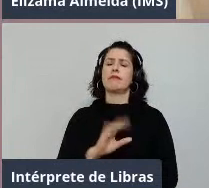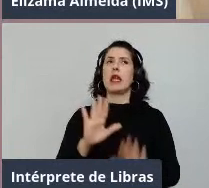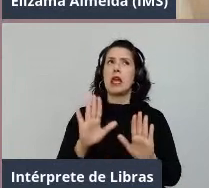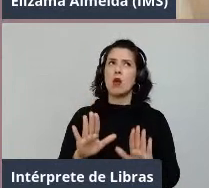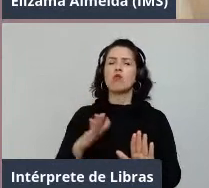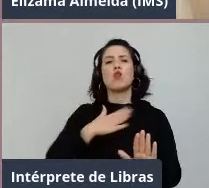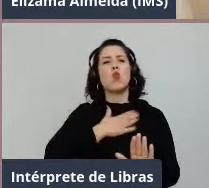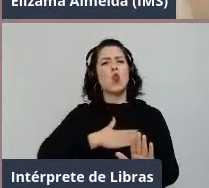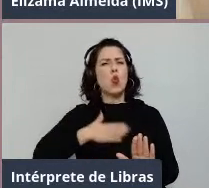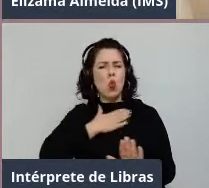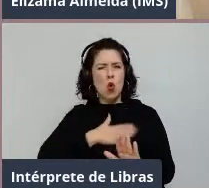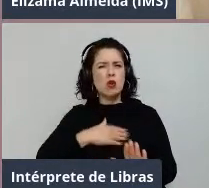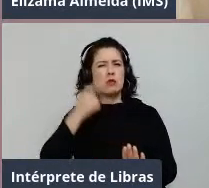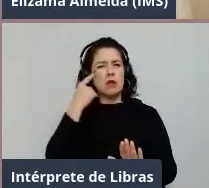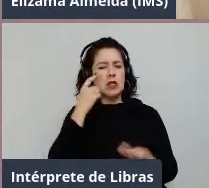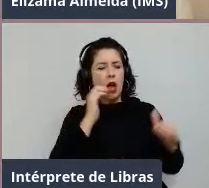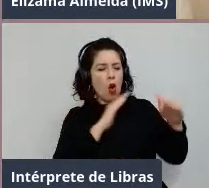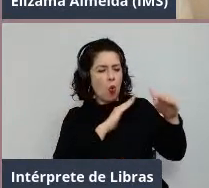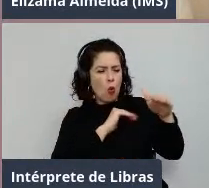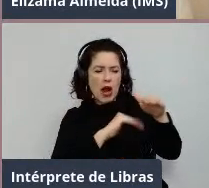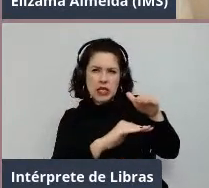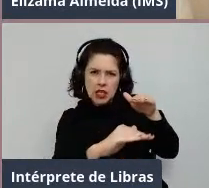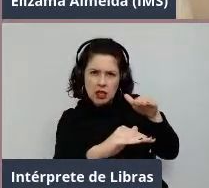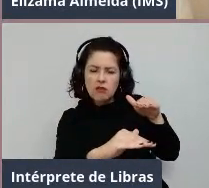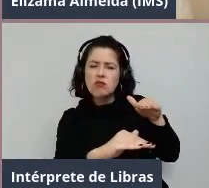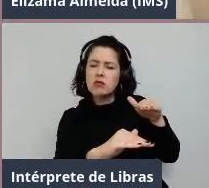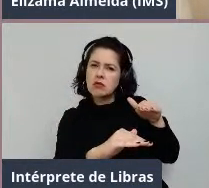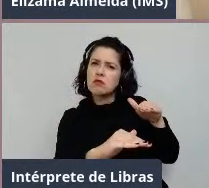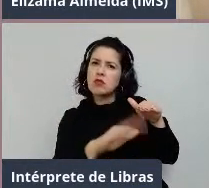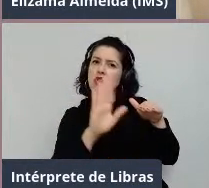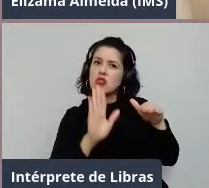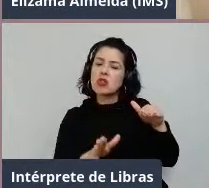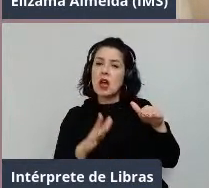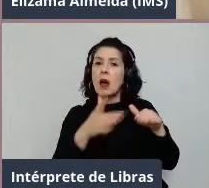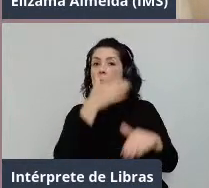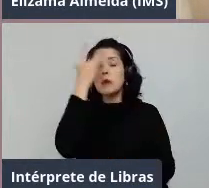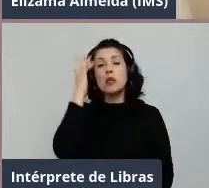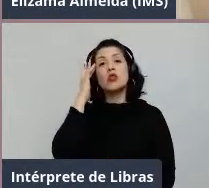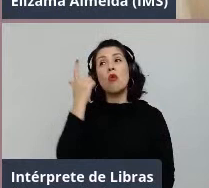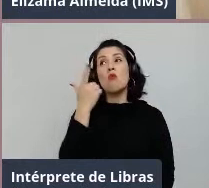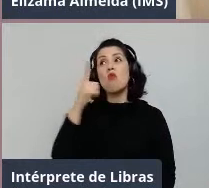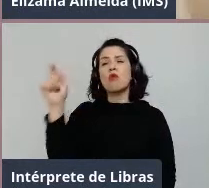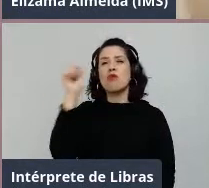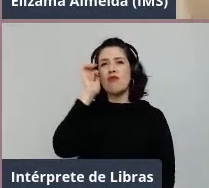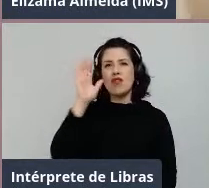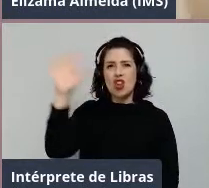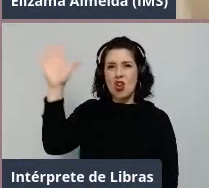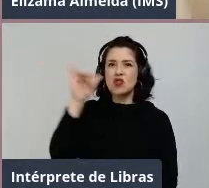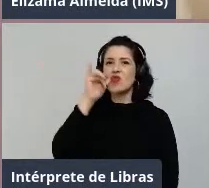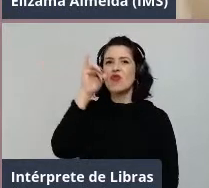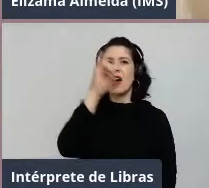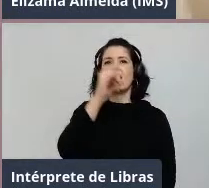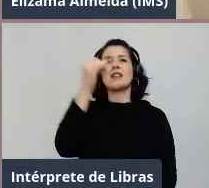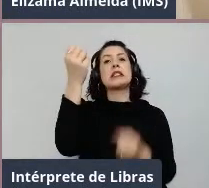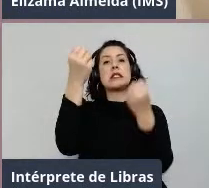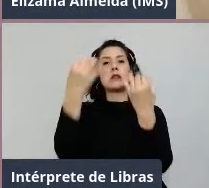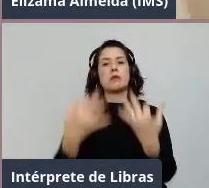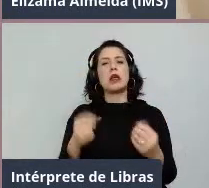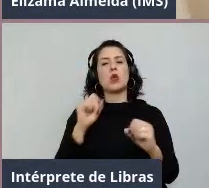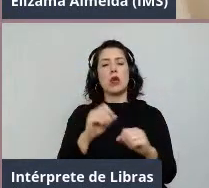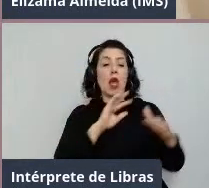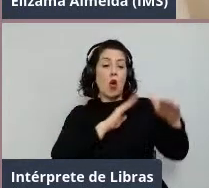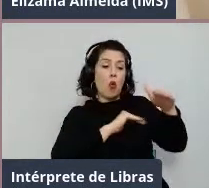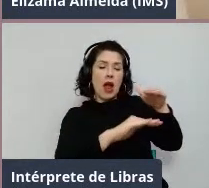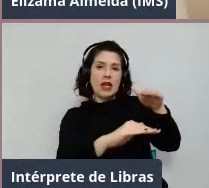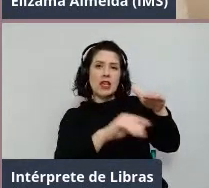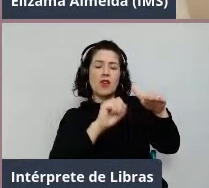gosto muito do arquivo foi dada pelo Bembe, pelo filósofo, e ele fala que o arquivo é um universo